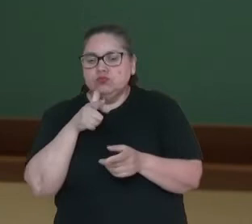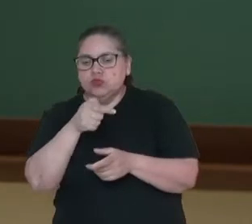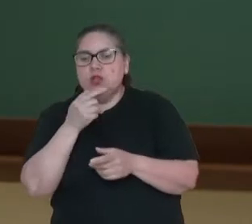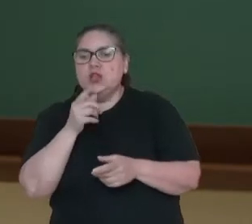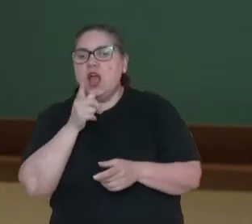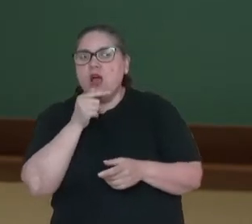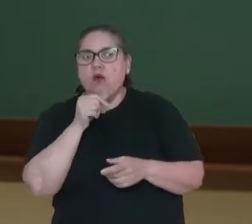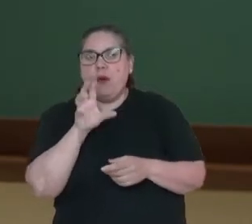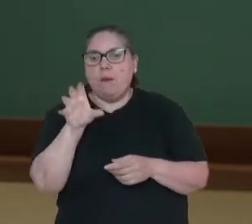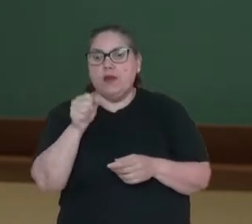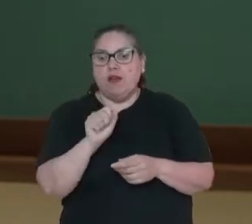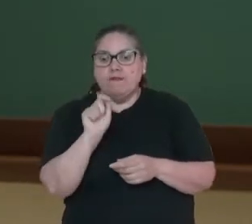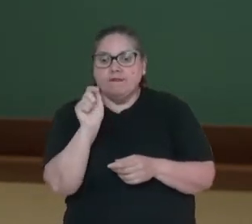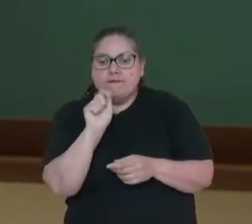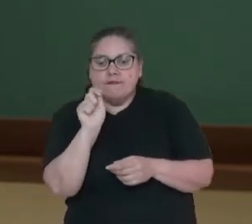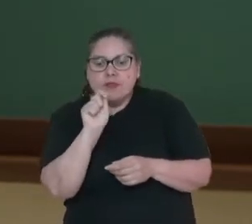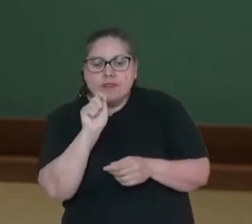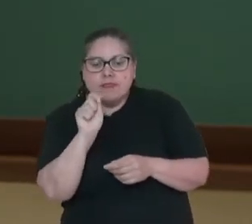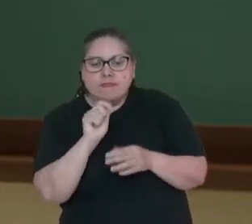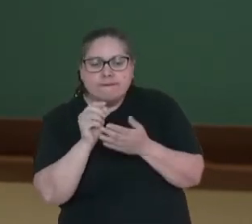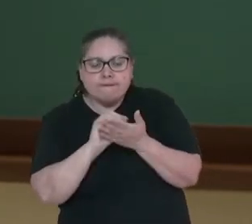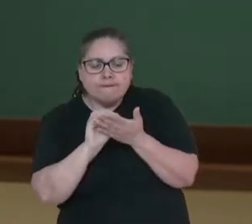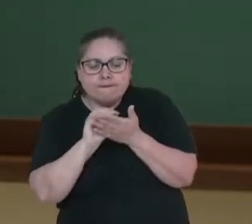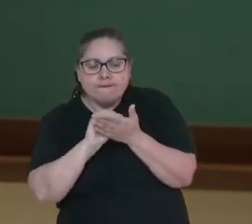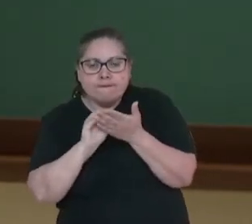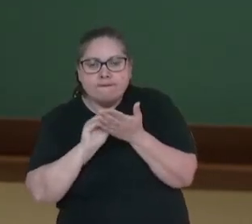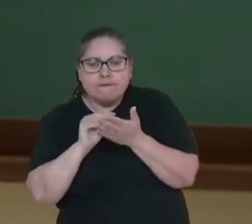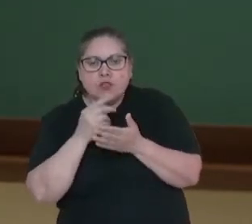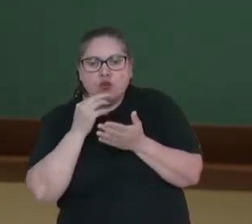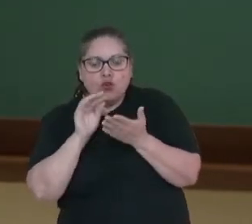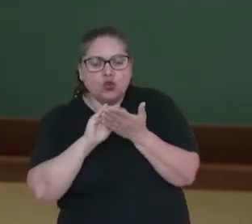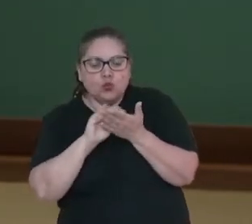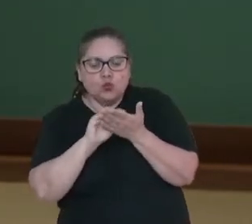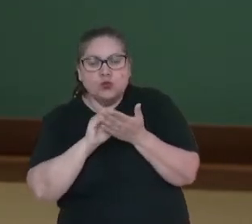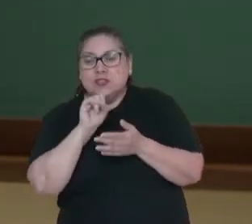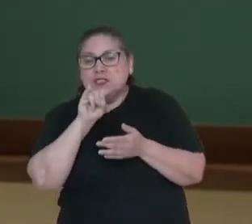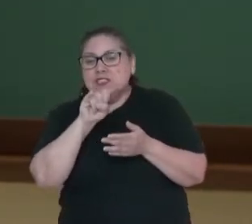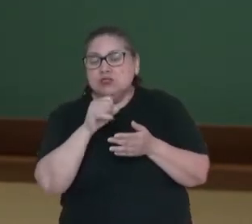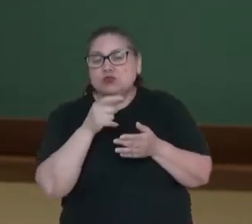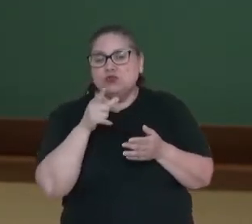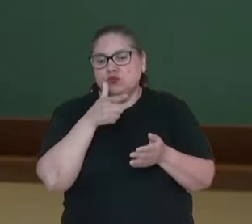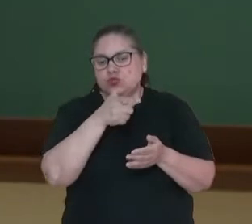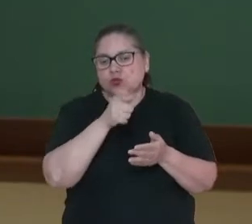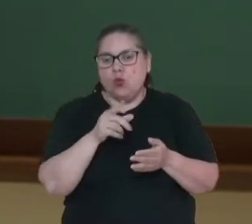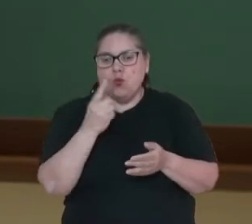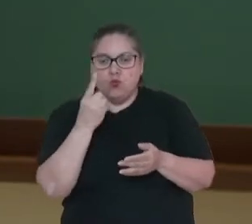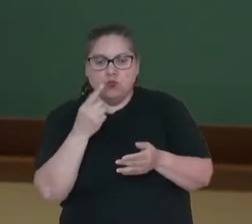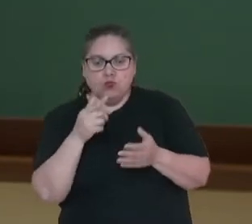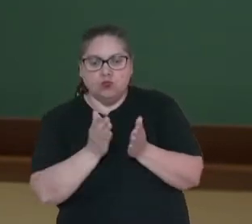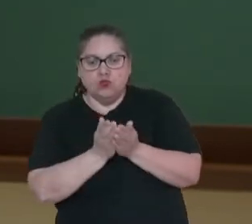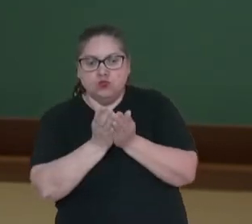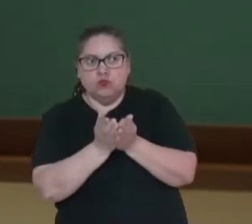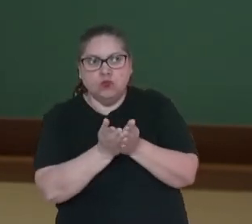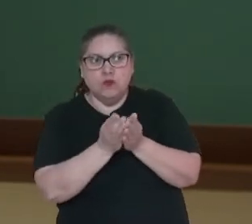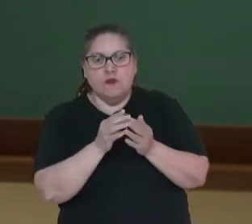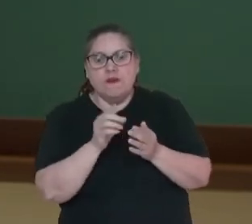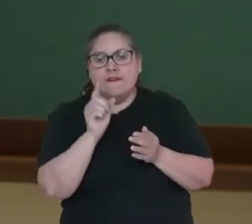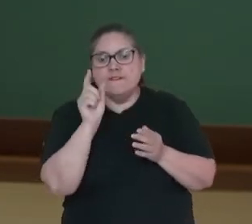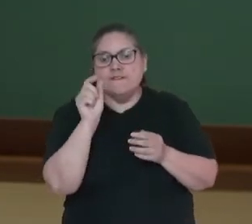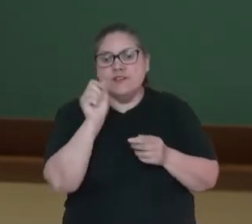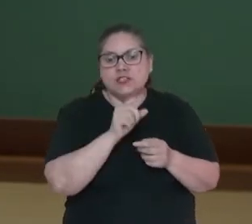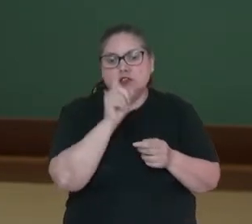água, eu pegava o lápis e pintava o quadradinho. Se o tiro era em um dos navios, eu fazia